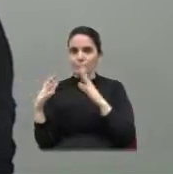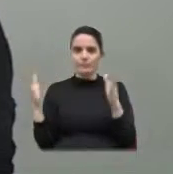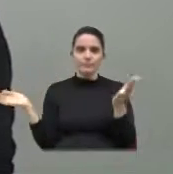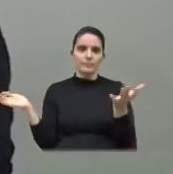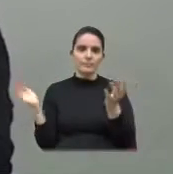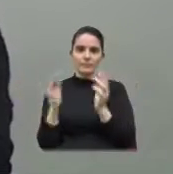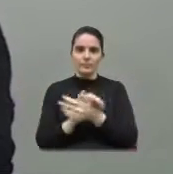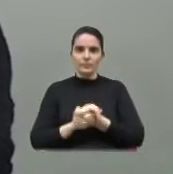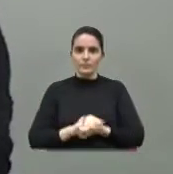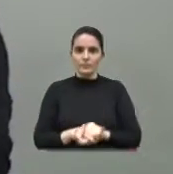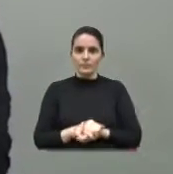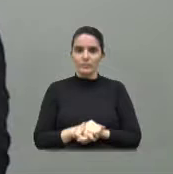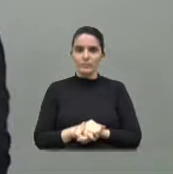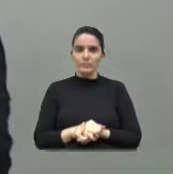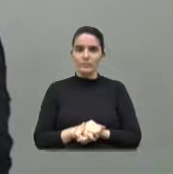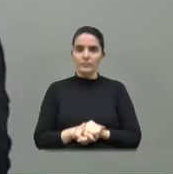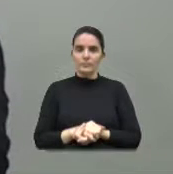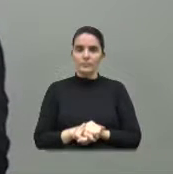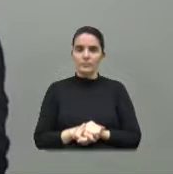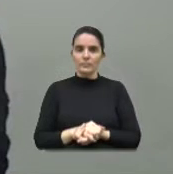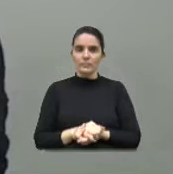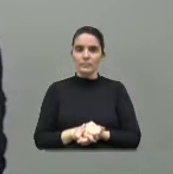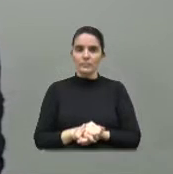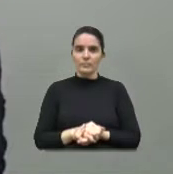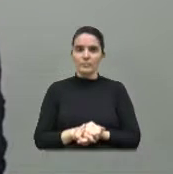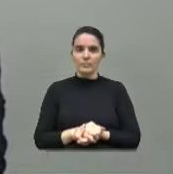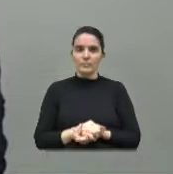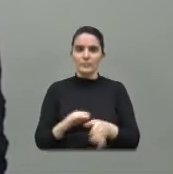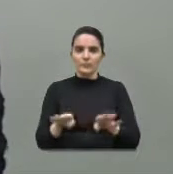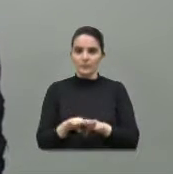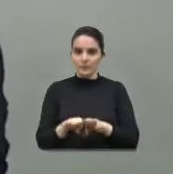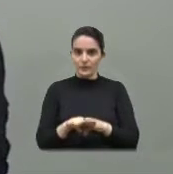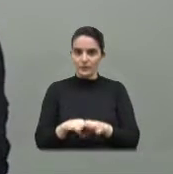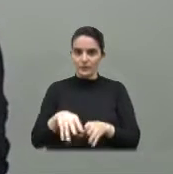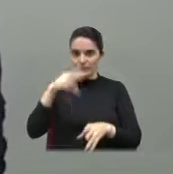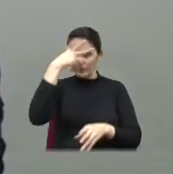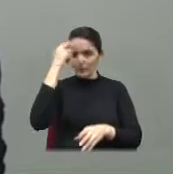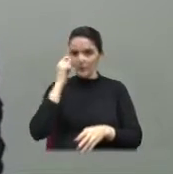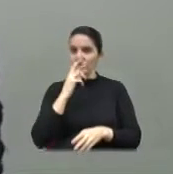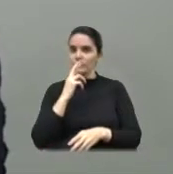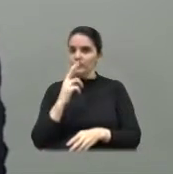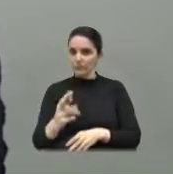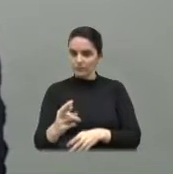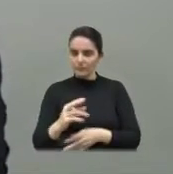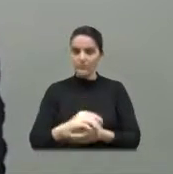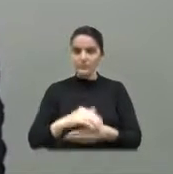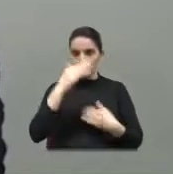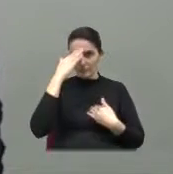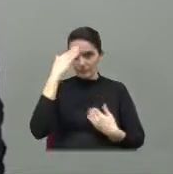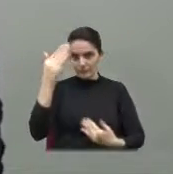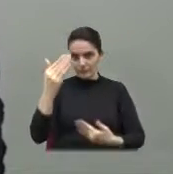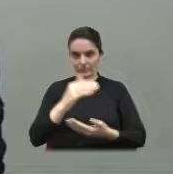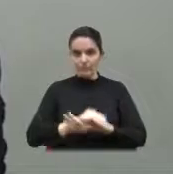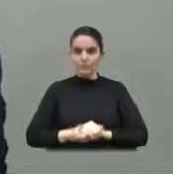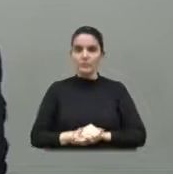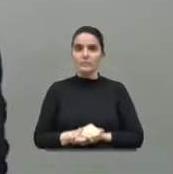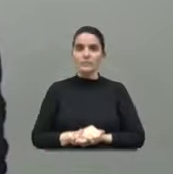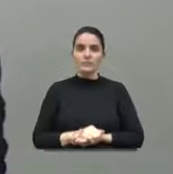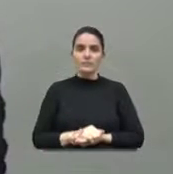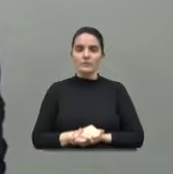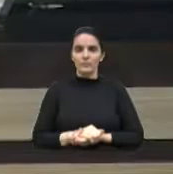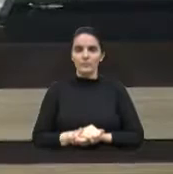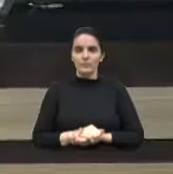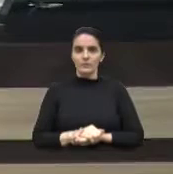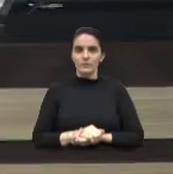vamos começar a trazer os requerimentos respondidos também, para realmente, não foi intencional, mas eu agradeço, presidente. Não foi